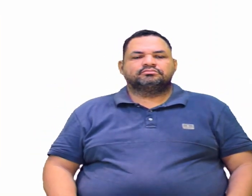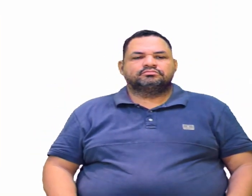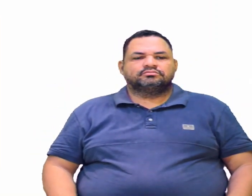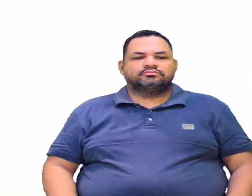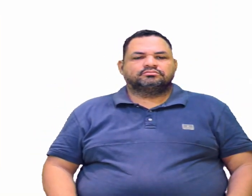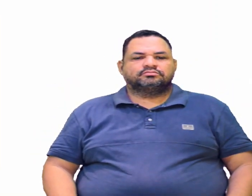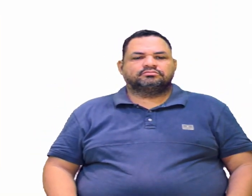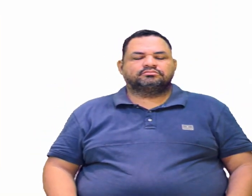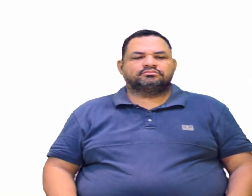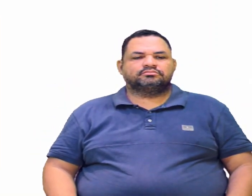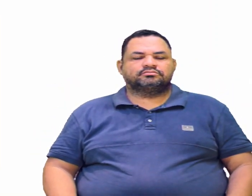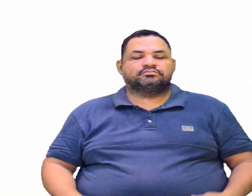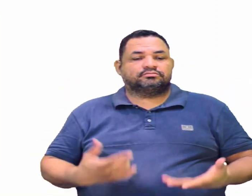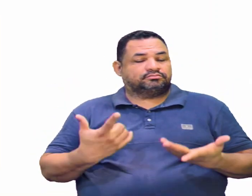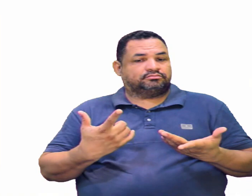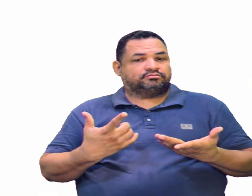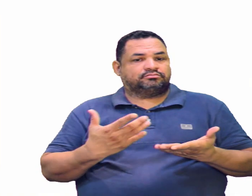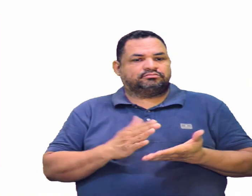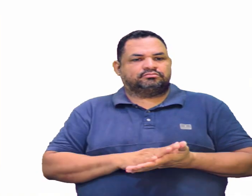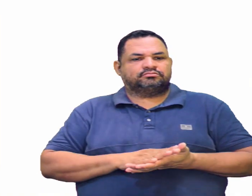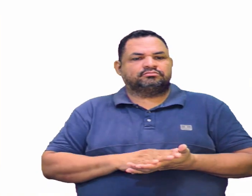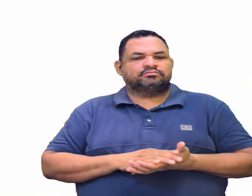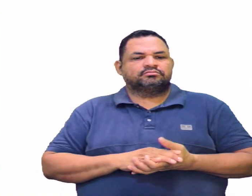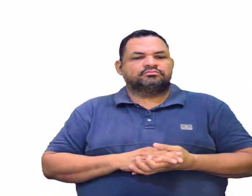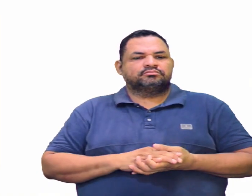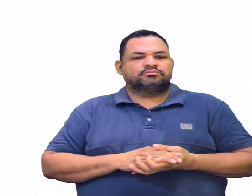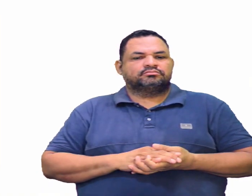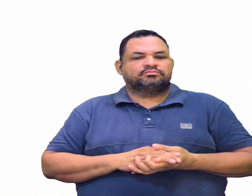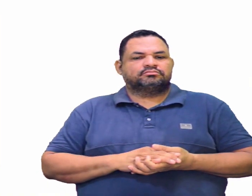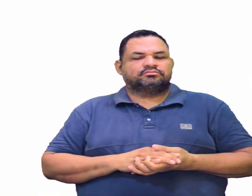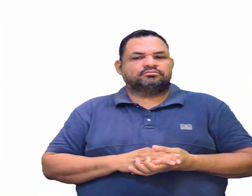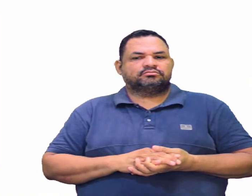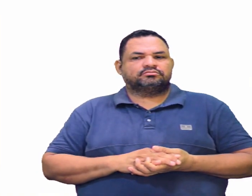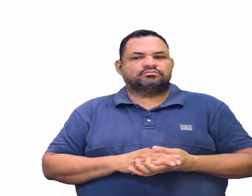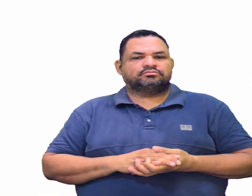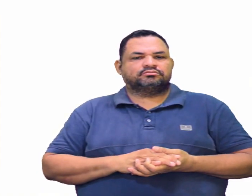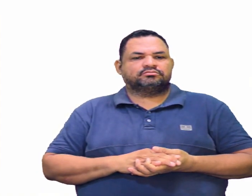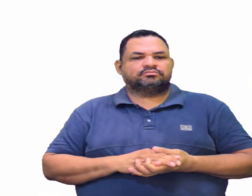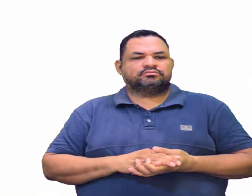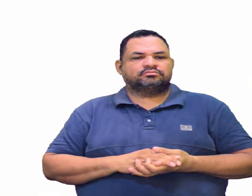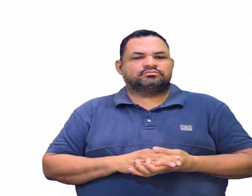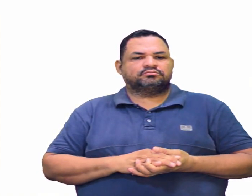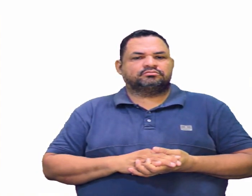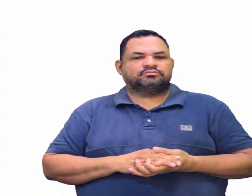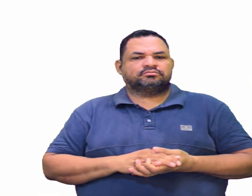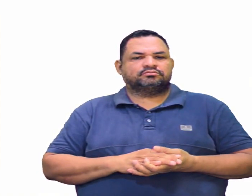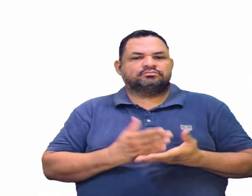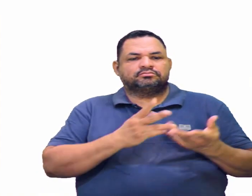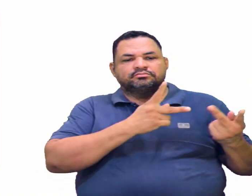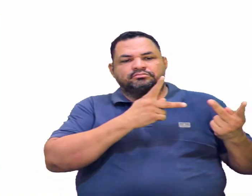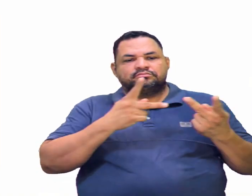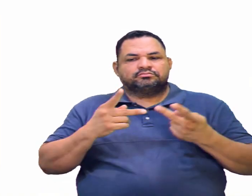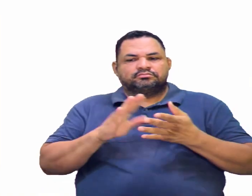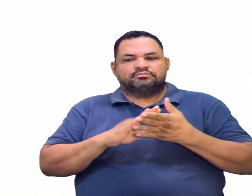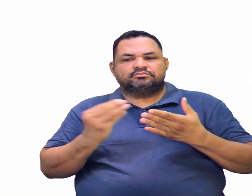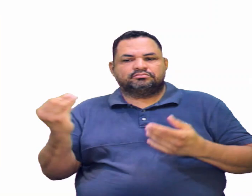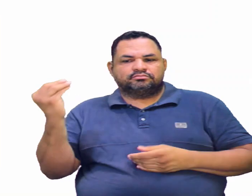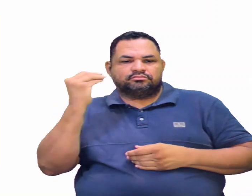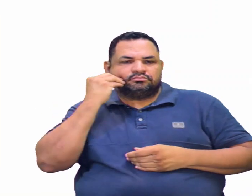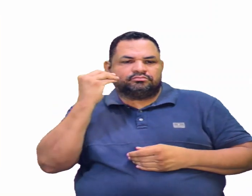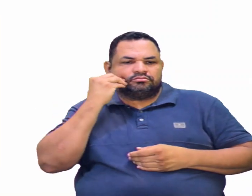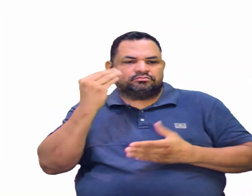Que, exatamente como elas estão lá no local fisicamente, né? Isso aí dá ao visitante a oportunidade de